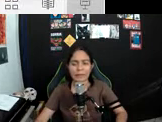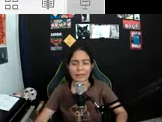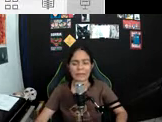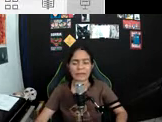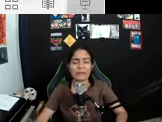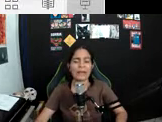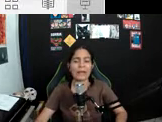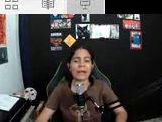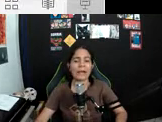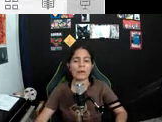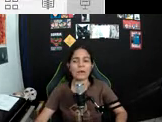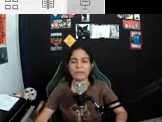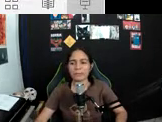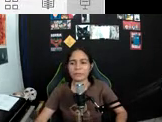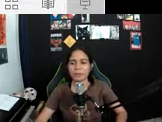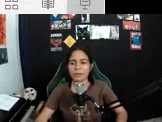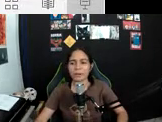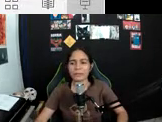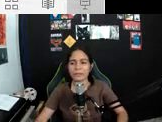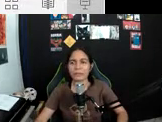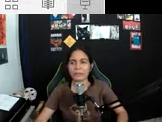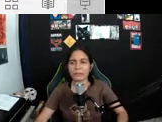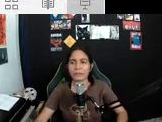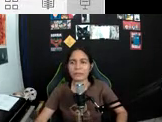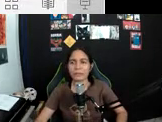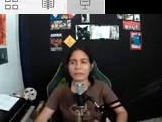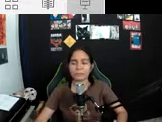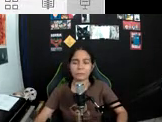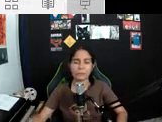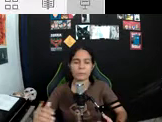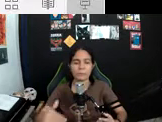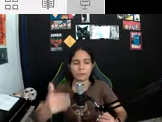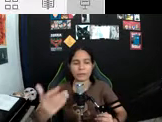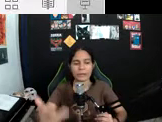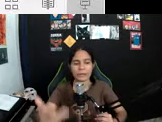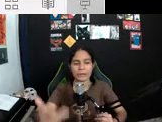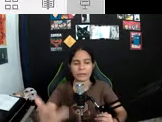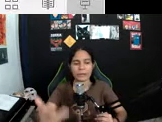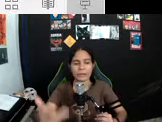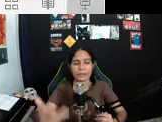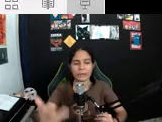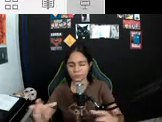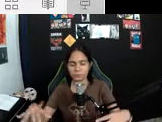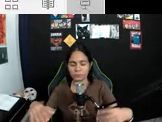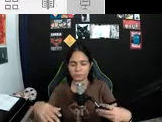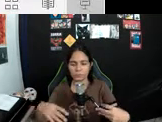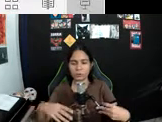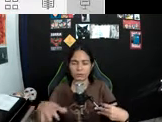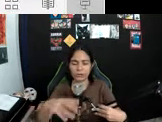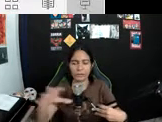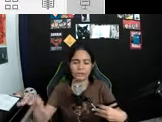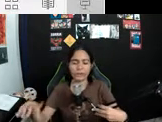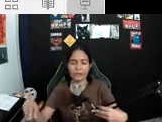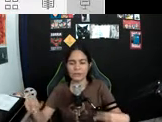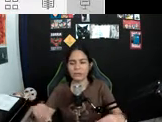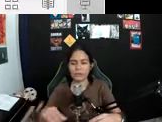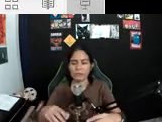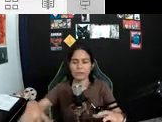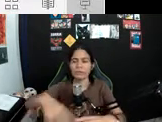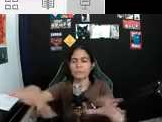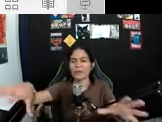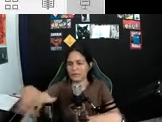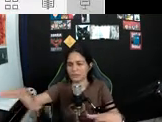Fátima Bernardes, aonde a repórter, ela foi até no Rio de Janeiro,